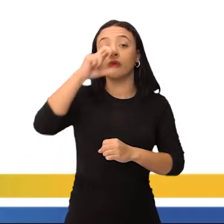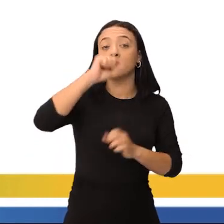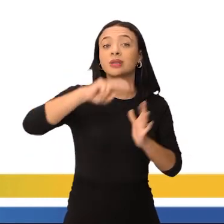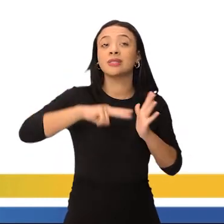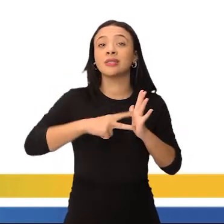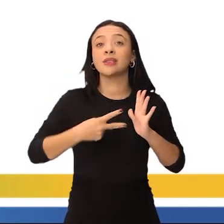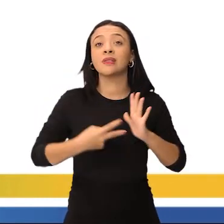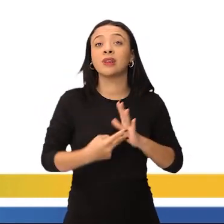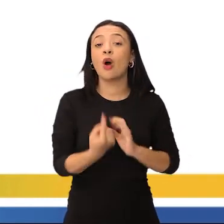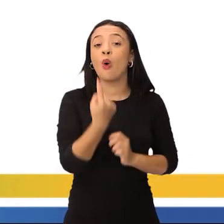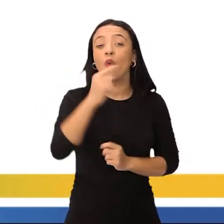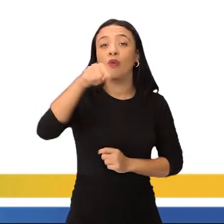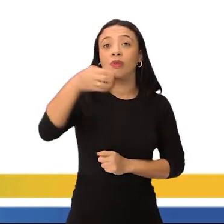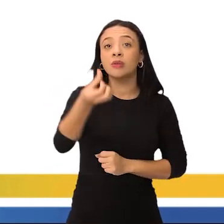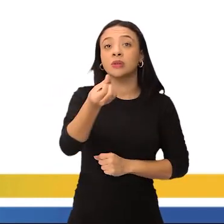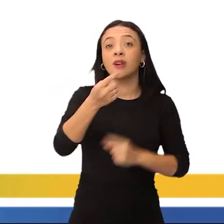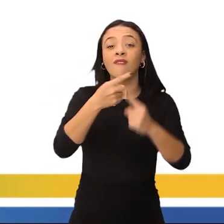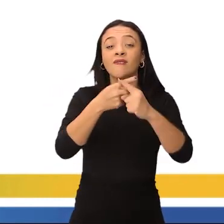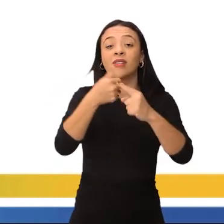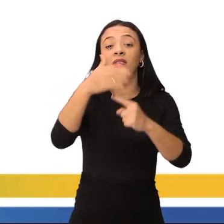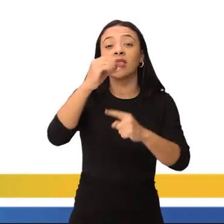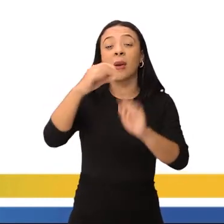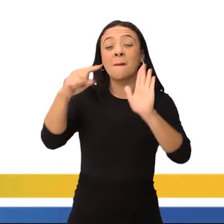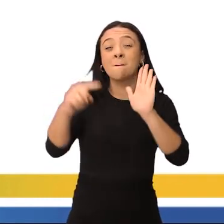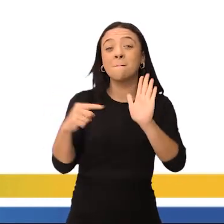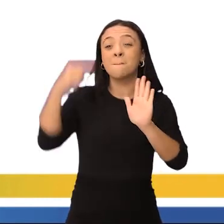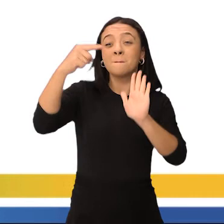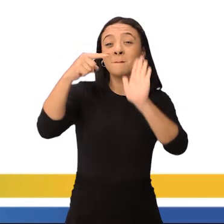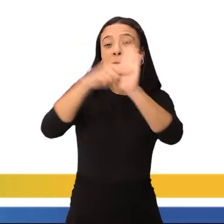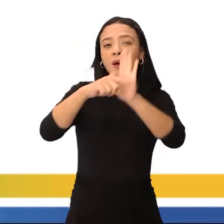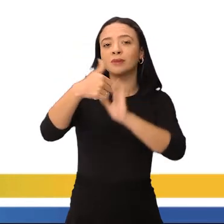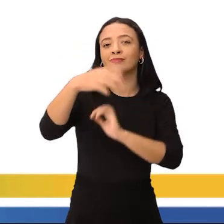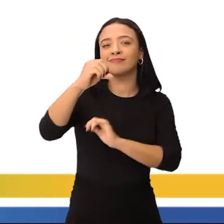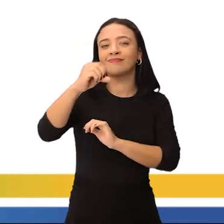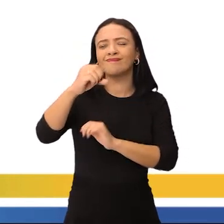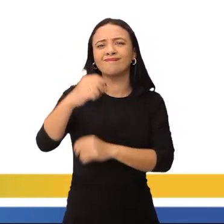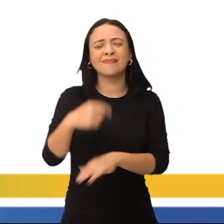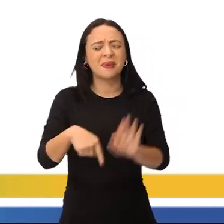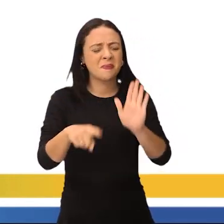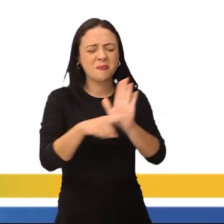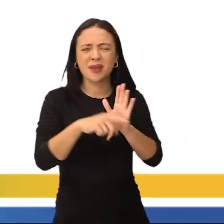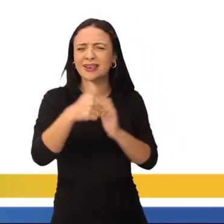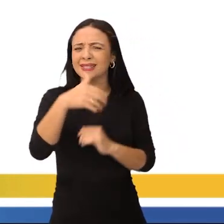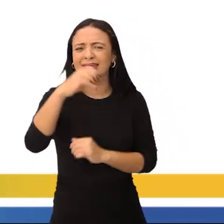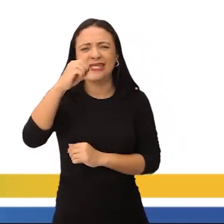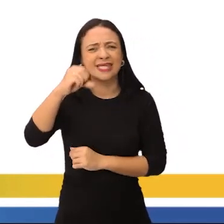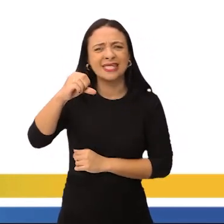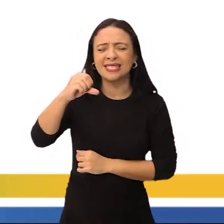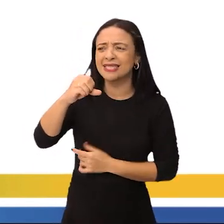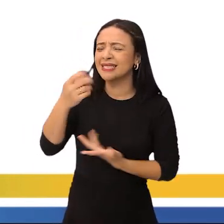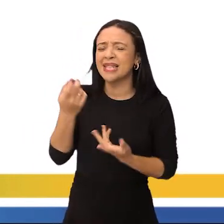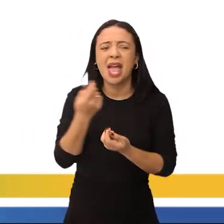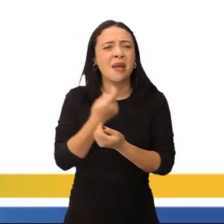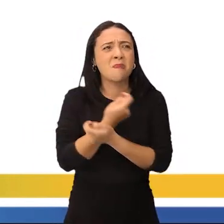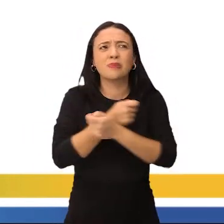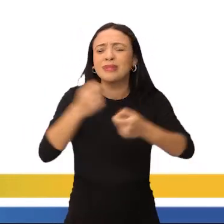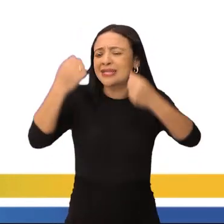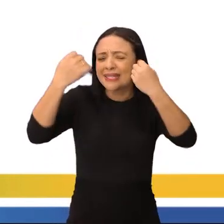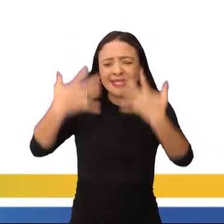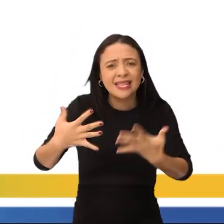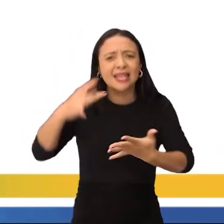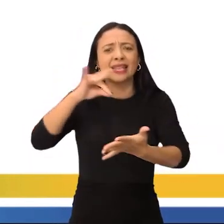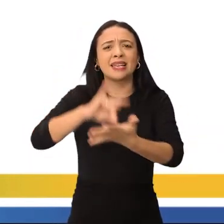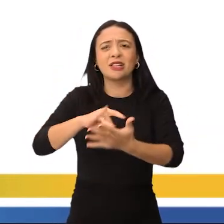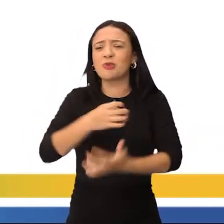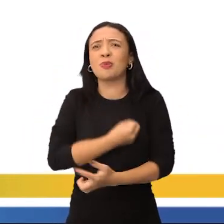a 1,6 vezes 10 a menos 19 gente meninas 19 eu não sei nem explicar para